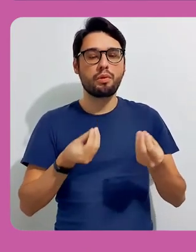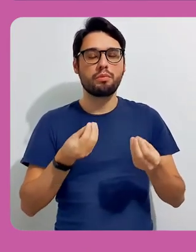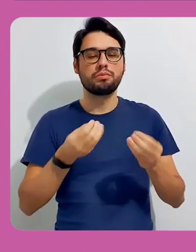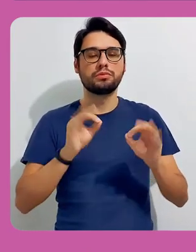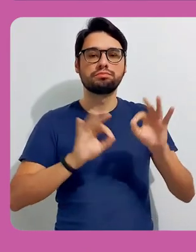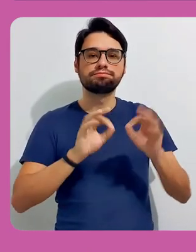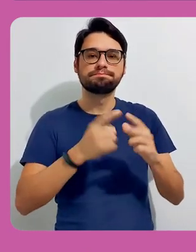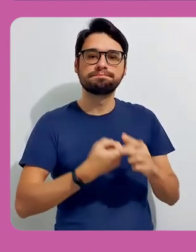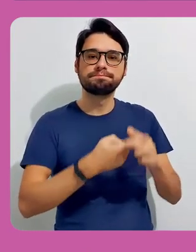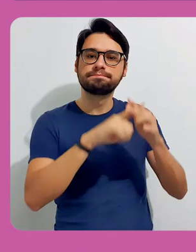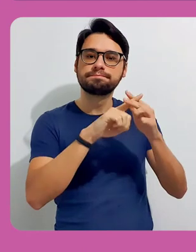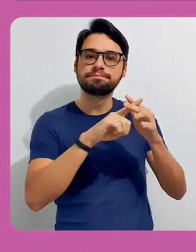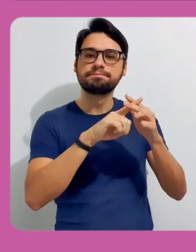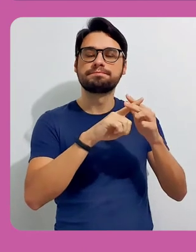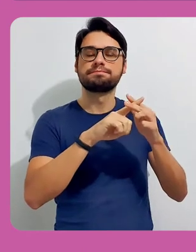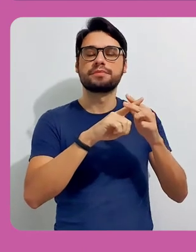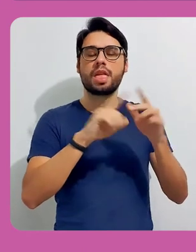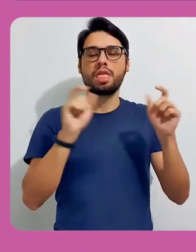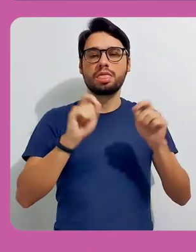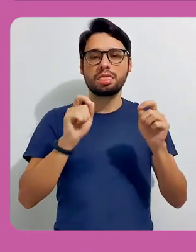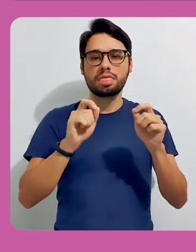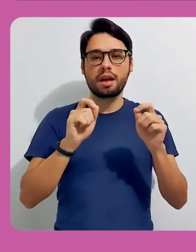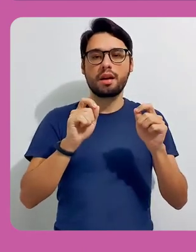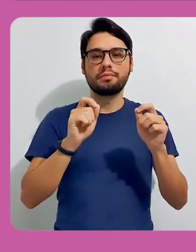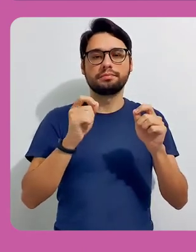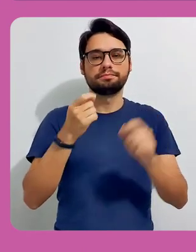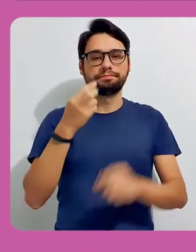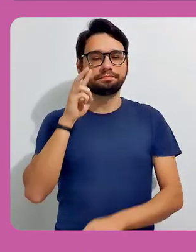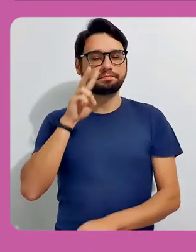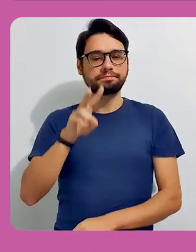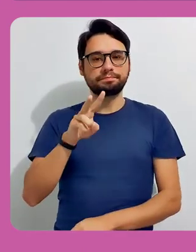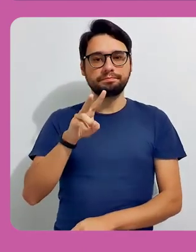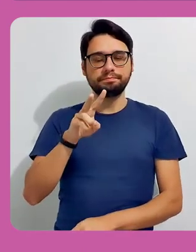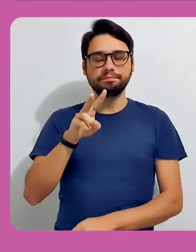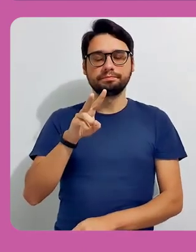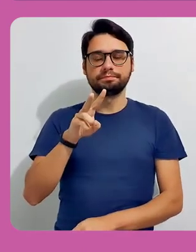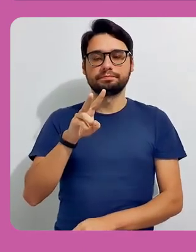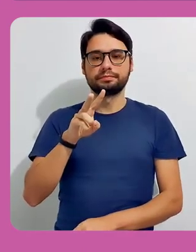ao ativar edição vocês podem